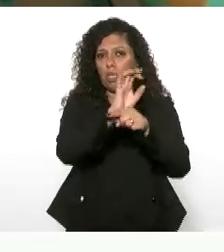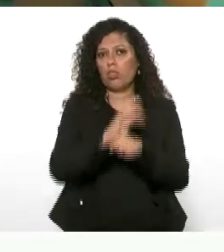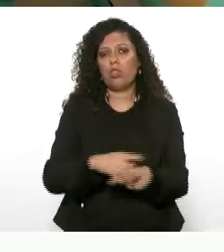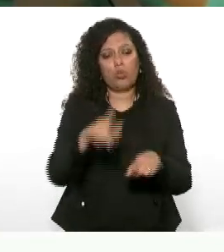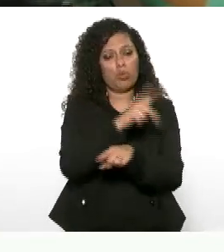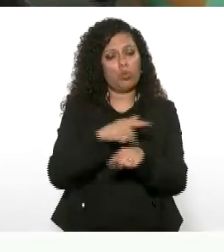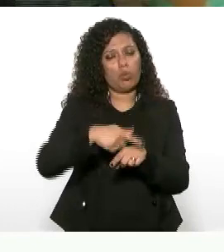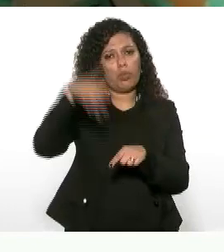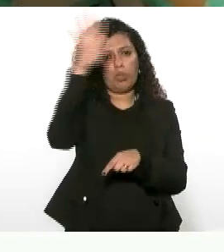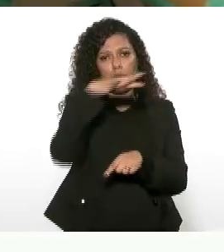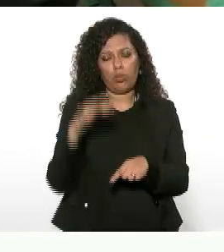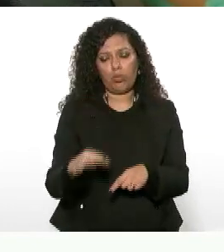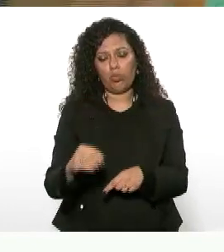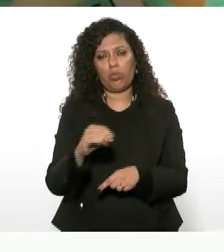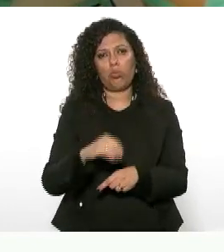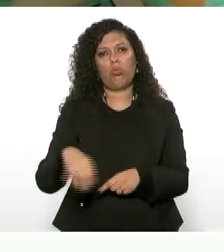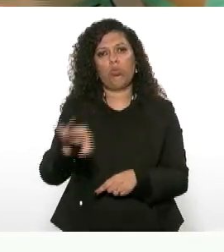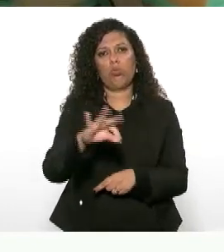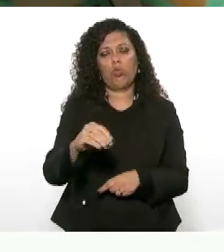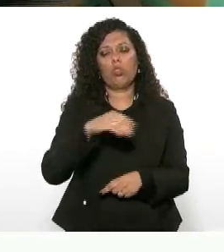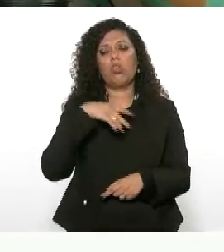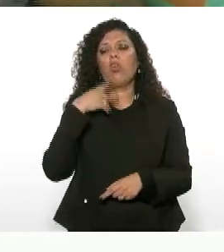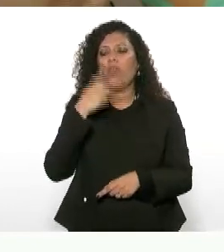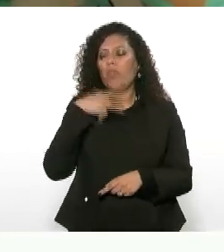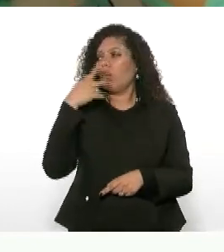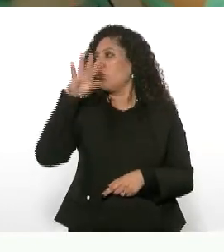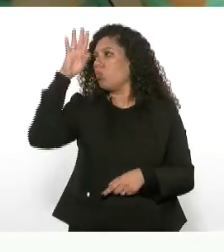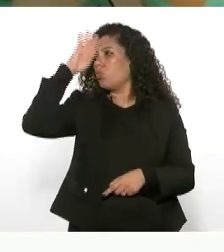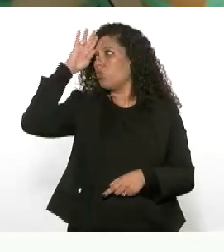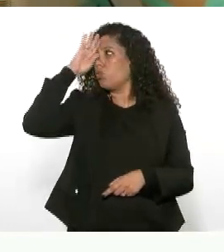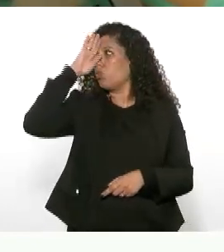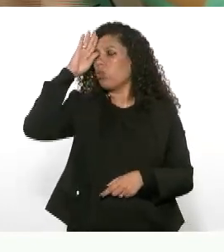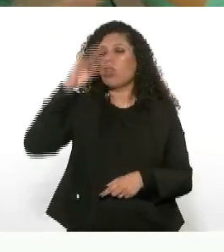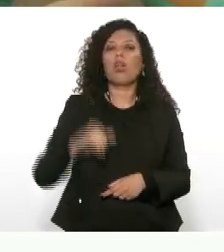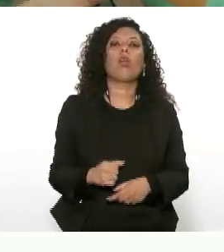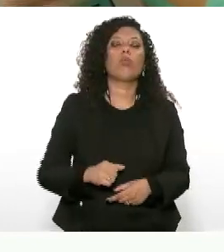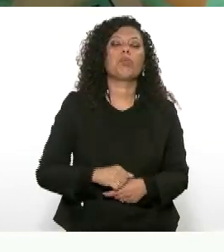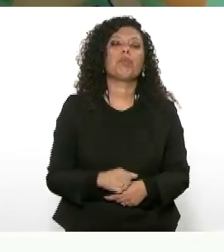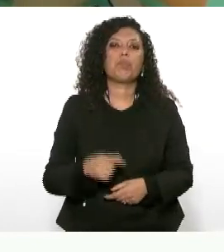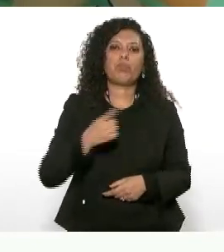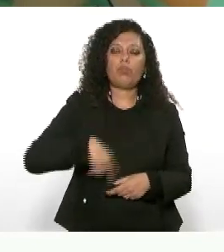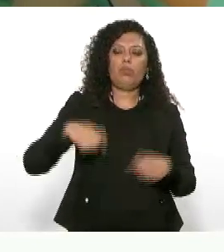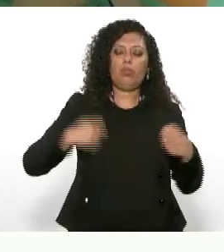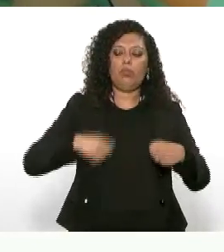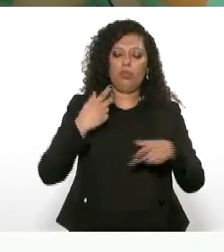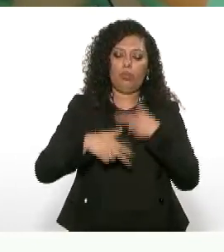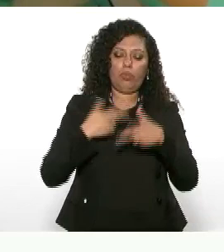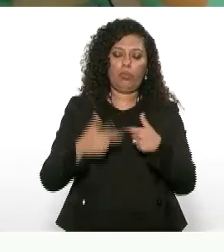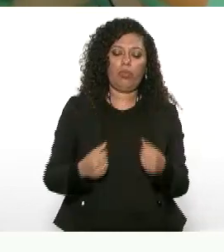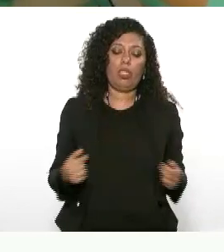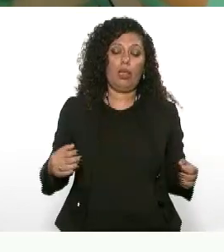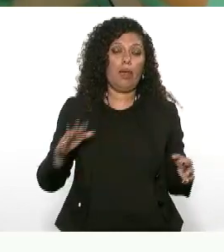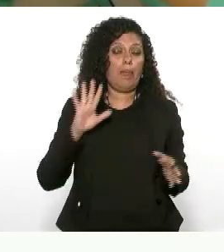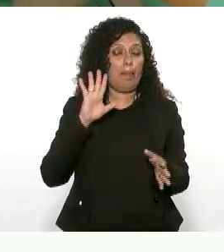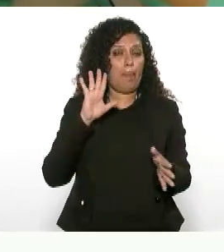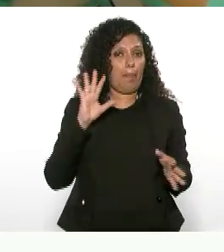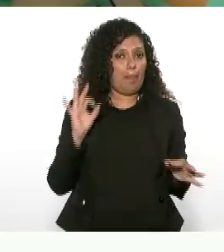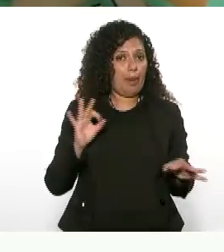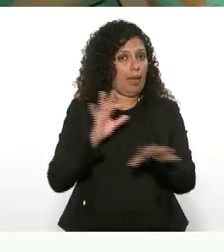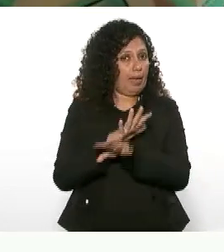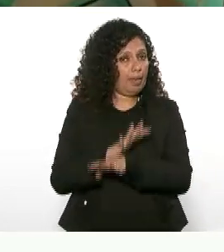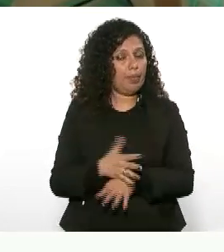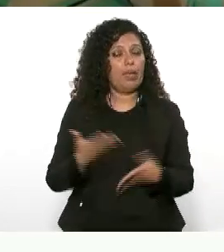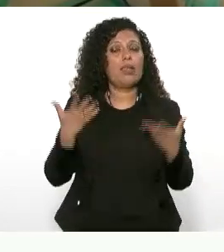Então, reforço para o senhor levar para o general Teófilo, já falamos diretamente, mas é algo que a gente deve reforçar. Por fim, deputado, para não me